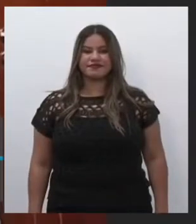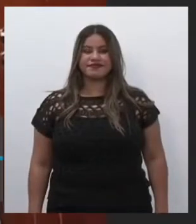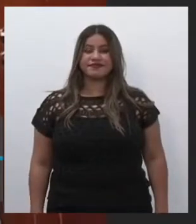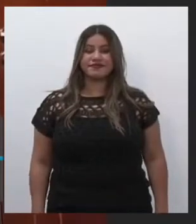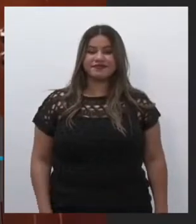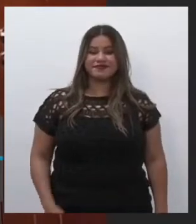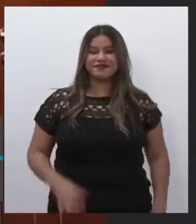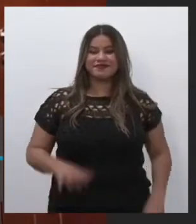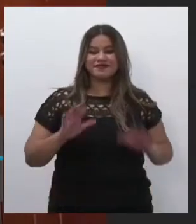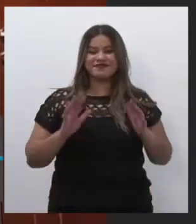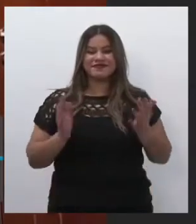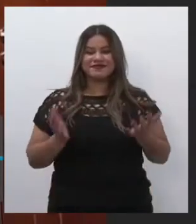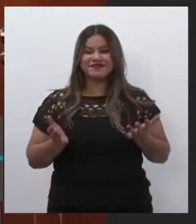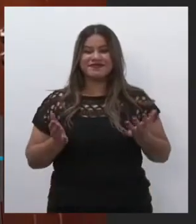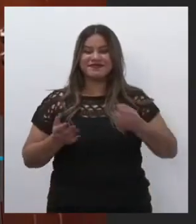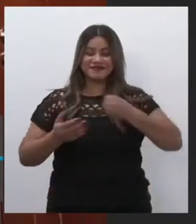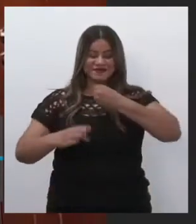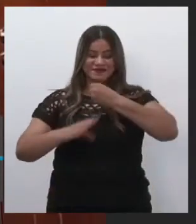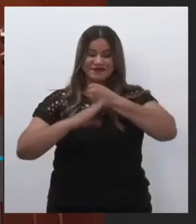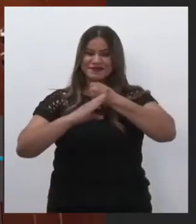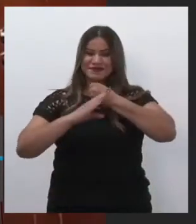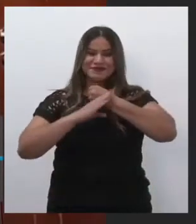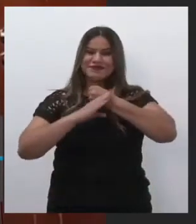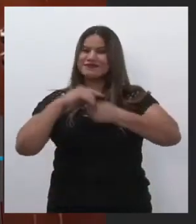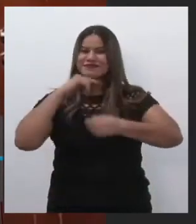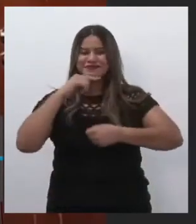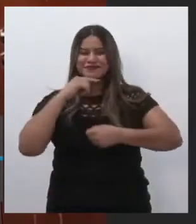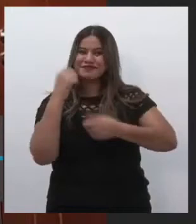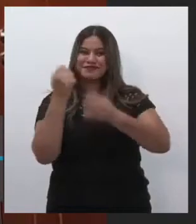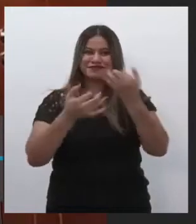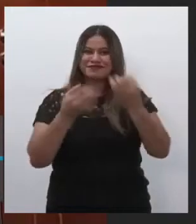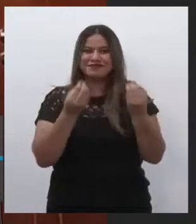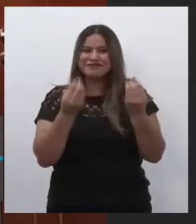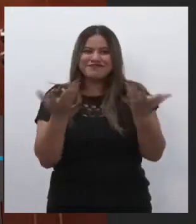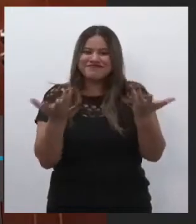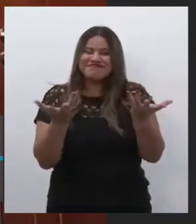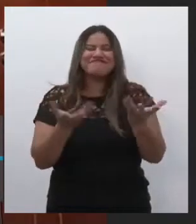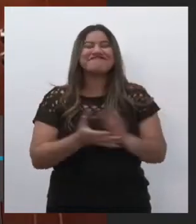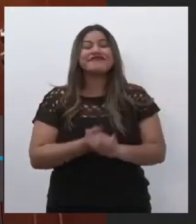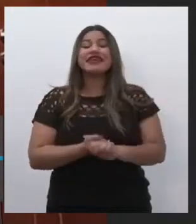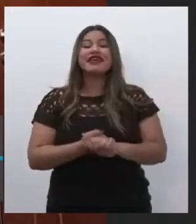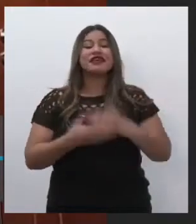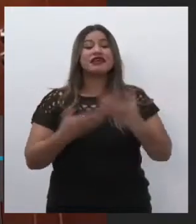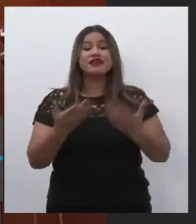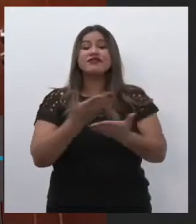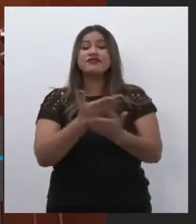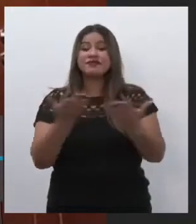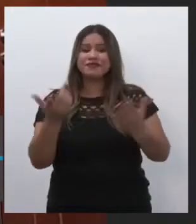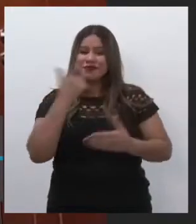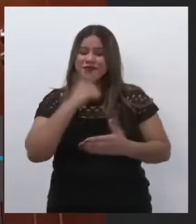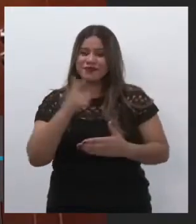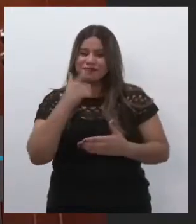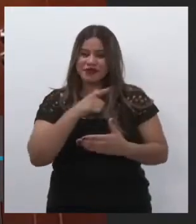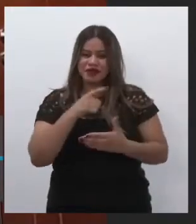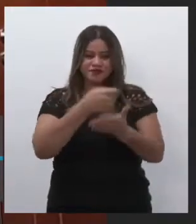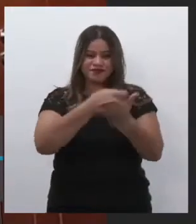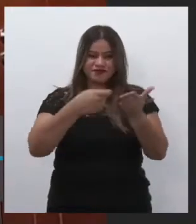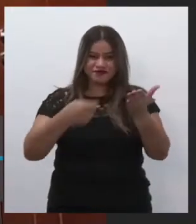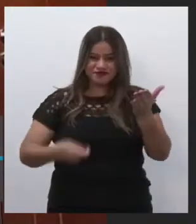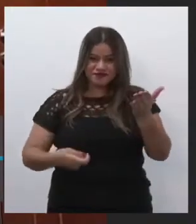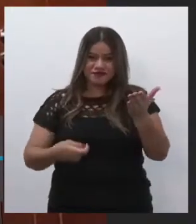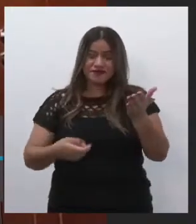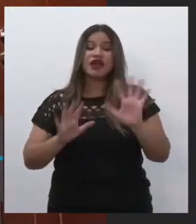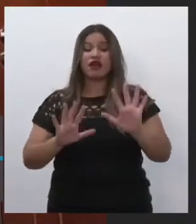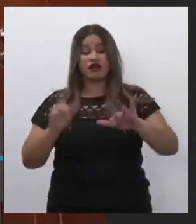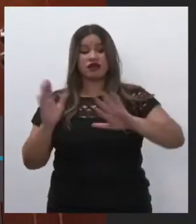Desculpa falar com vocês com o microfone desligado, é difícil, né? Então, pessoal, conseguiram anotar? Agora nós deixaremos 4